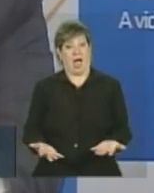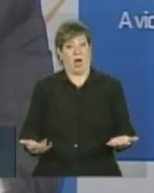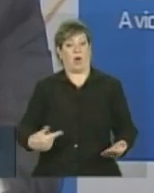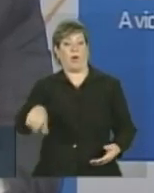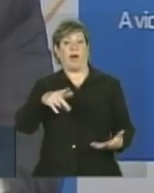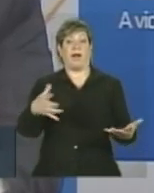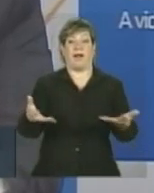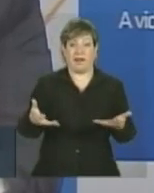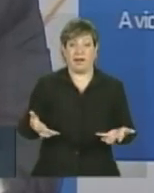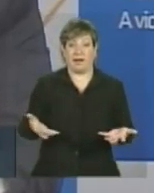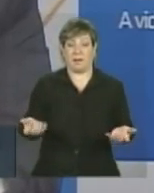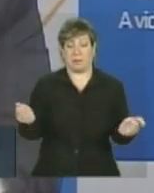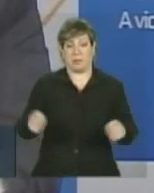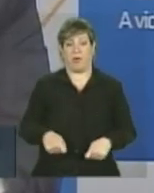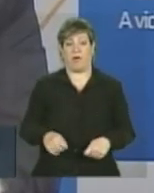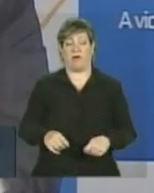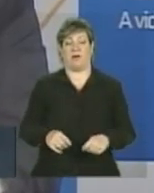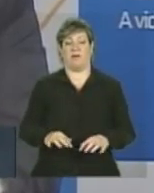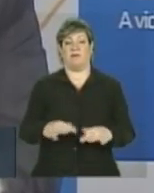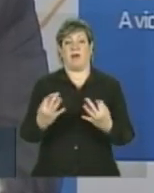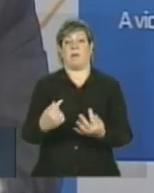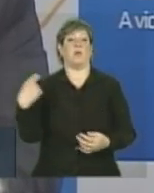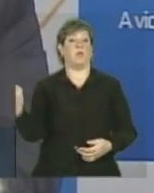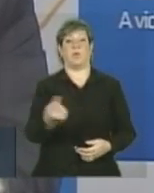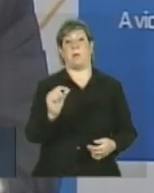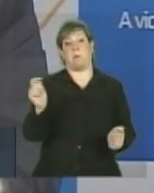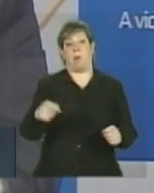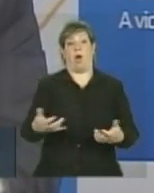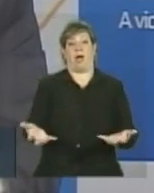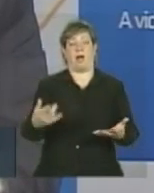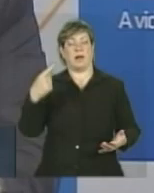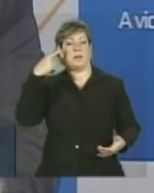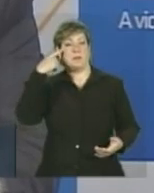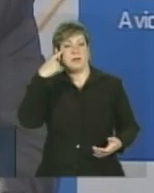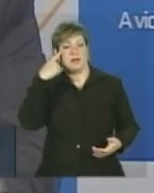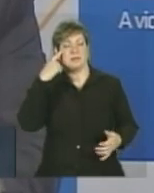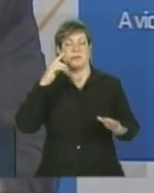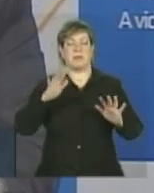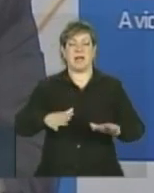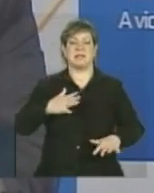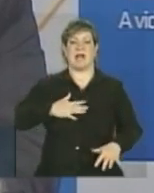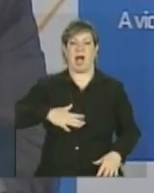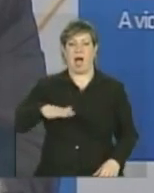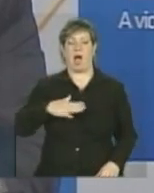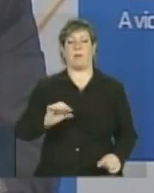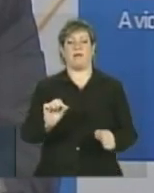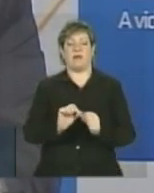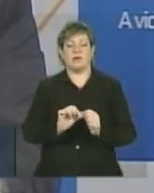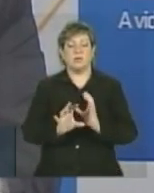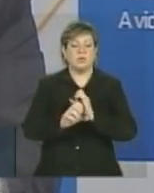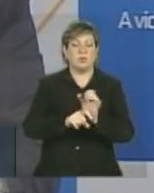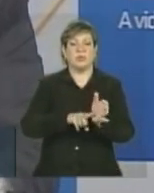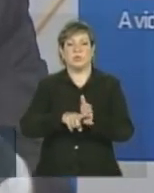queiram, e agora quer, pensando com mais calma, fazer